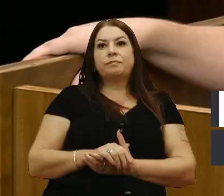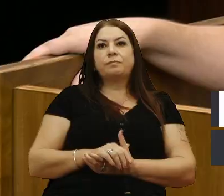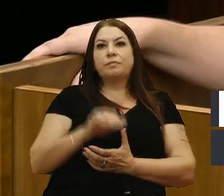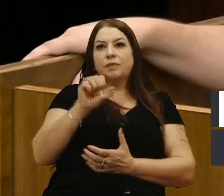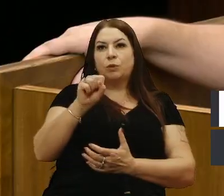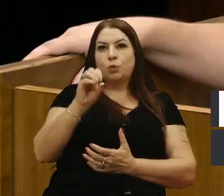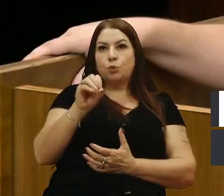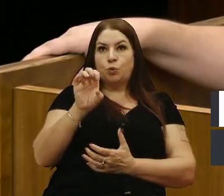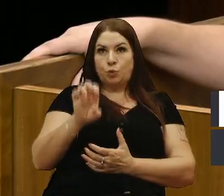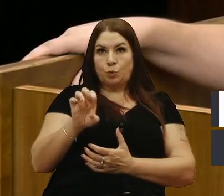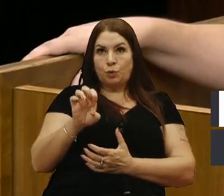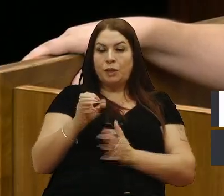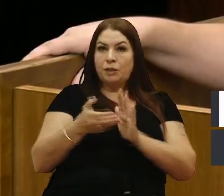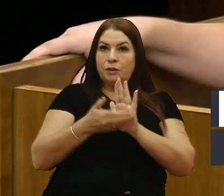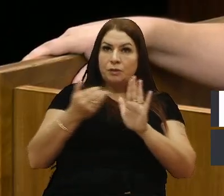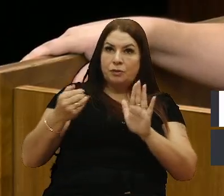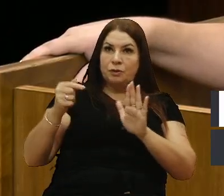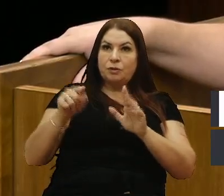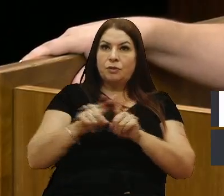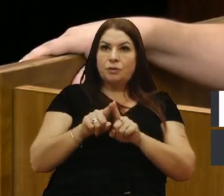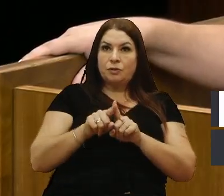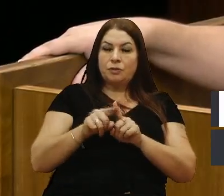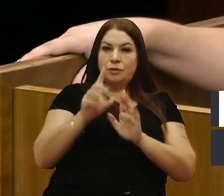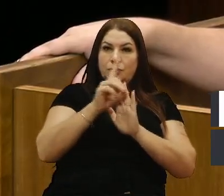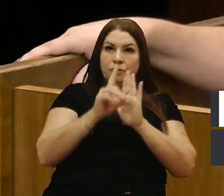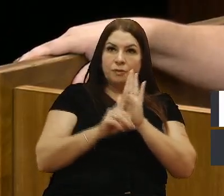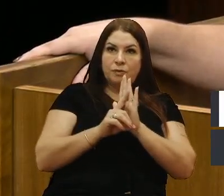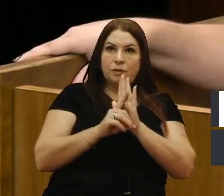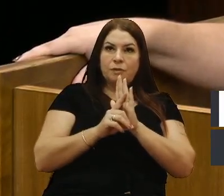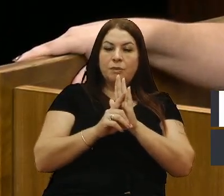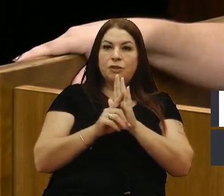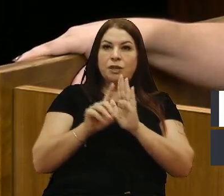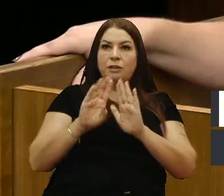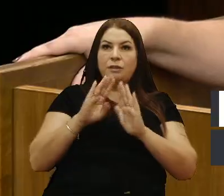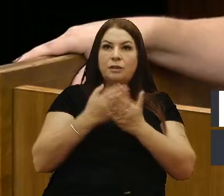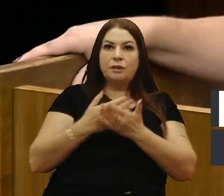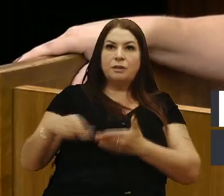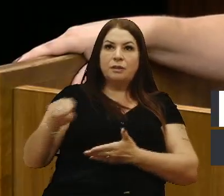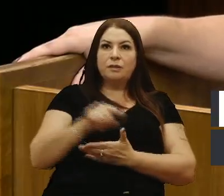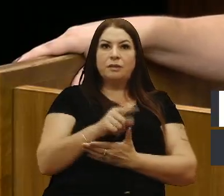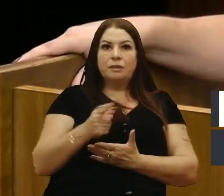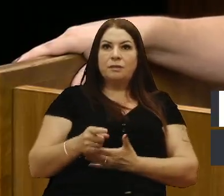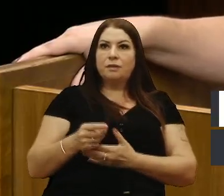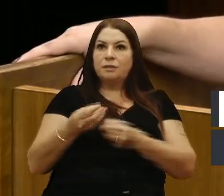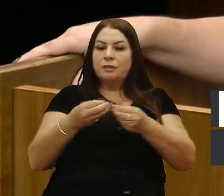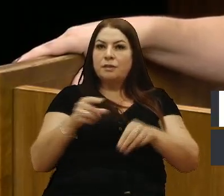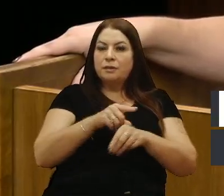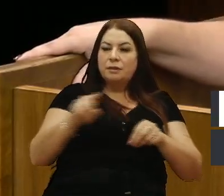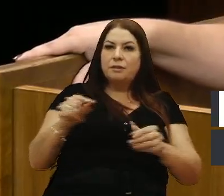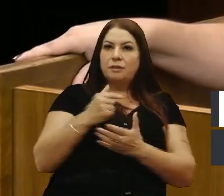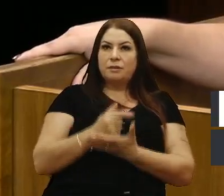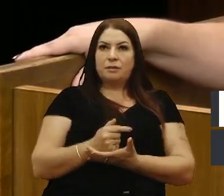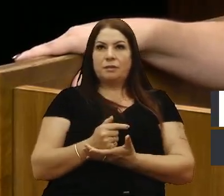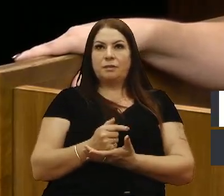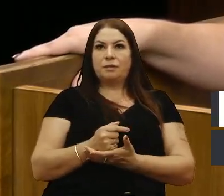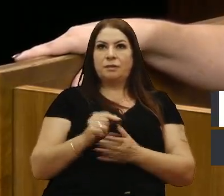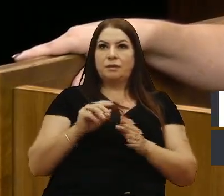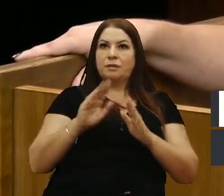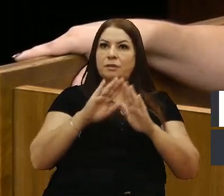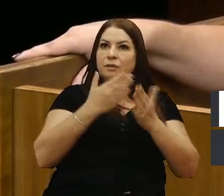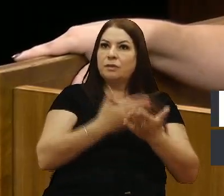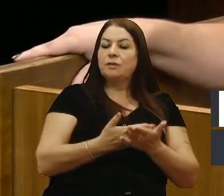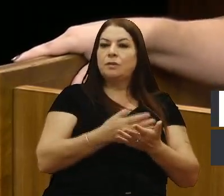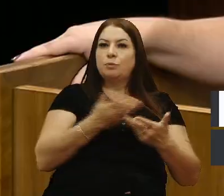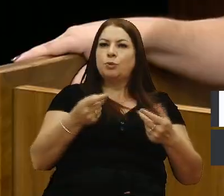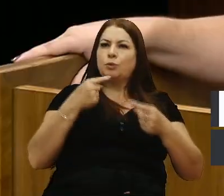SOI, a questão da retirada do SOI através do decreto em muitas das nossas escolas, o que prejudica, né, o serviço de orientação escolar, que é